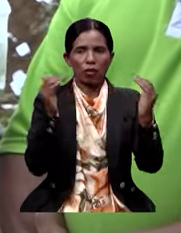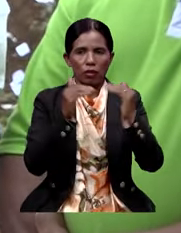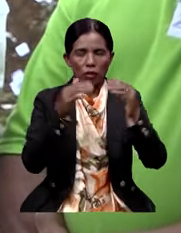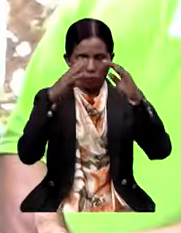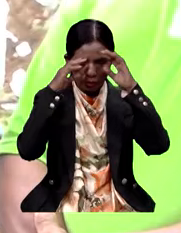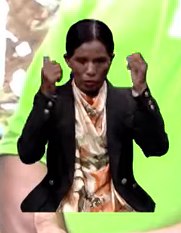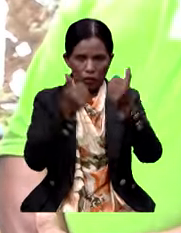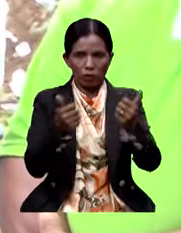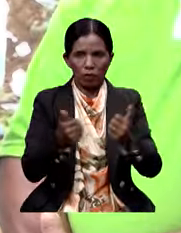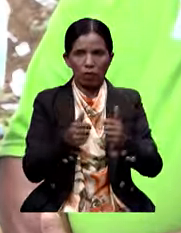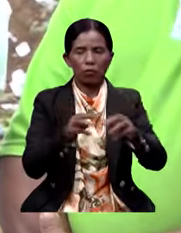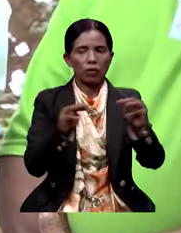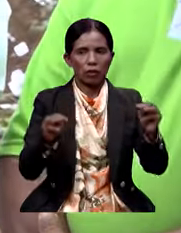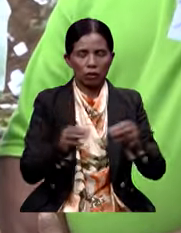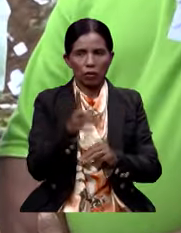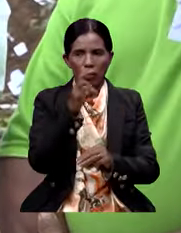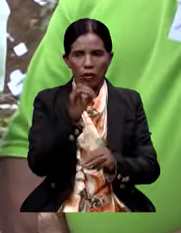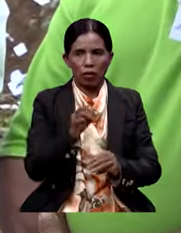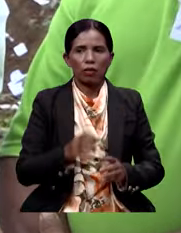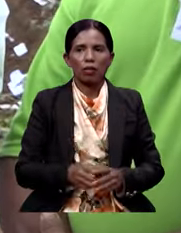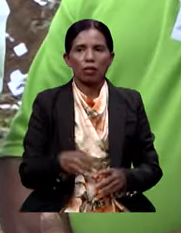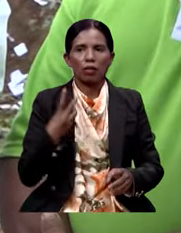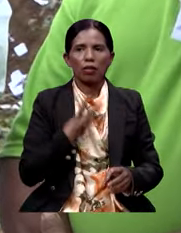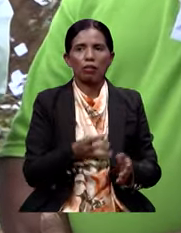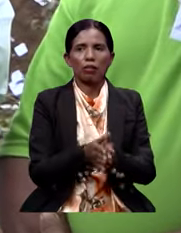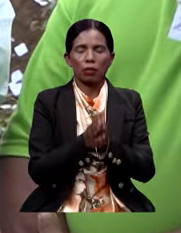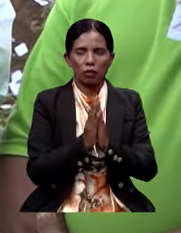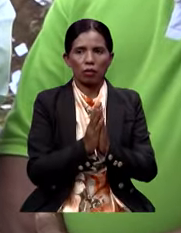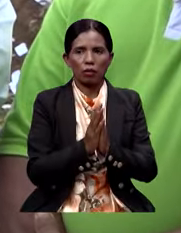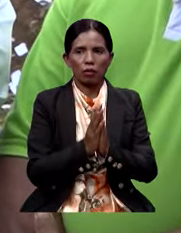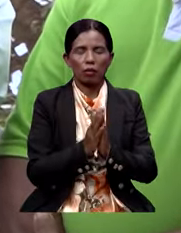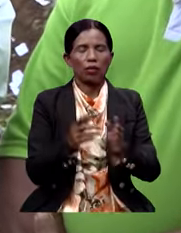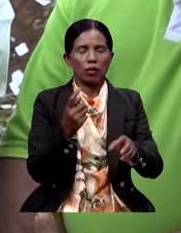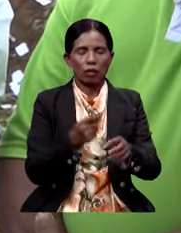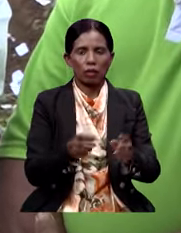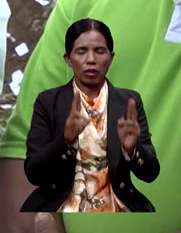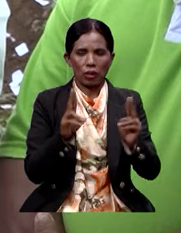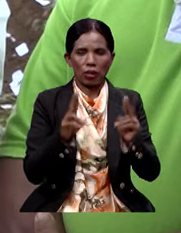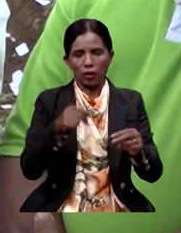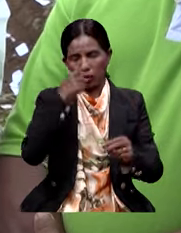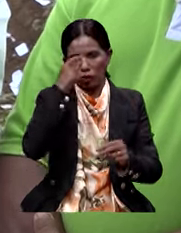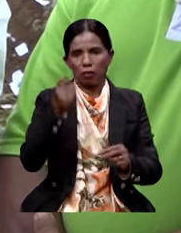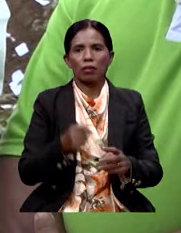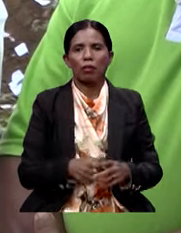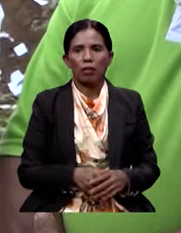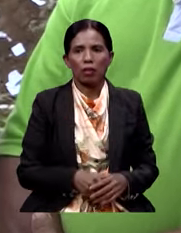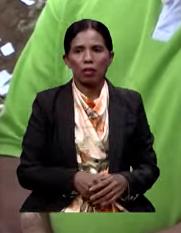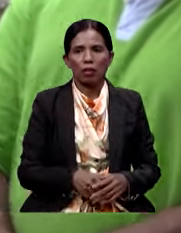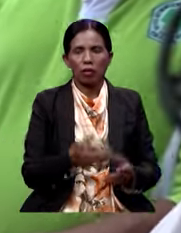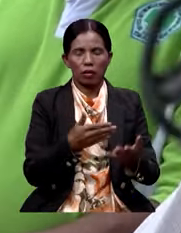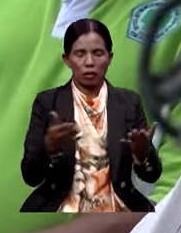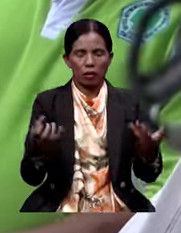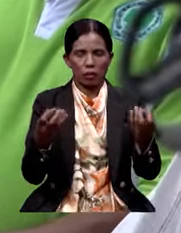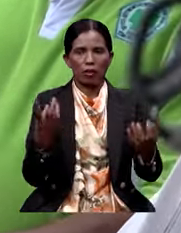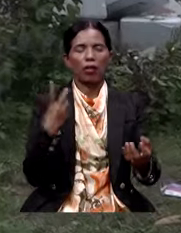presidente autoridade municipal dili. Ami husudan ne situasaw urgente tamba sasan barak